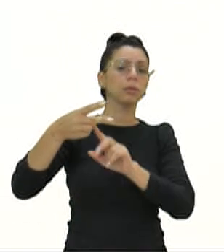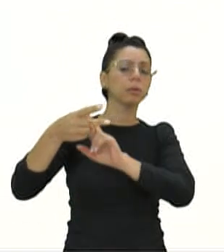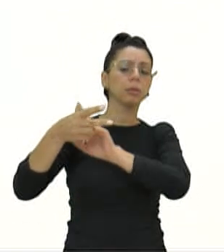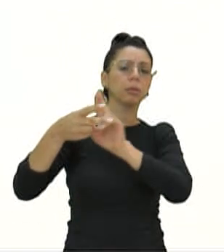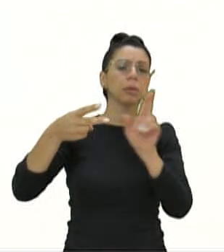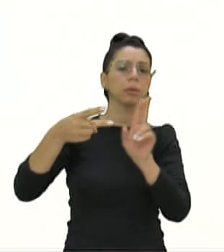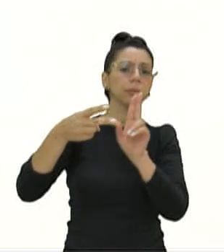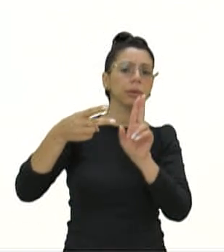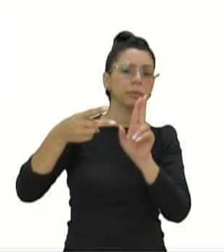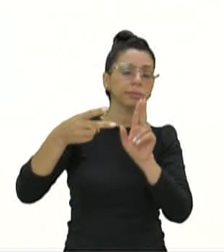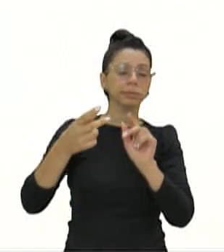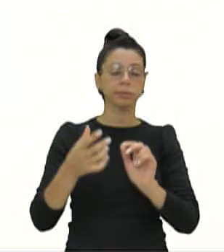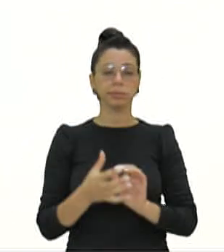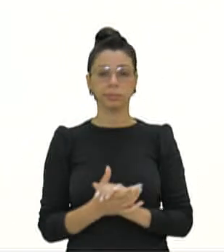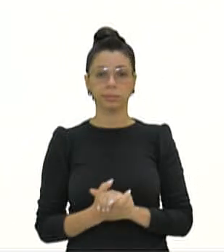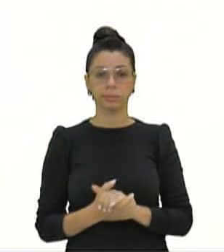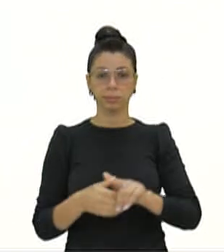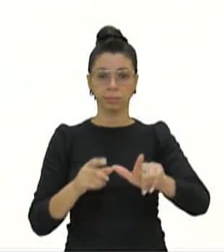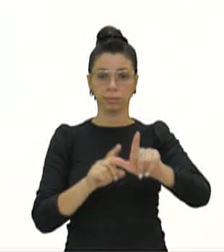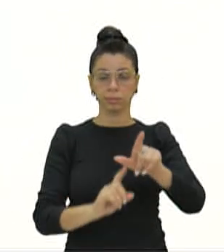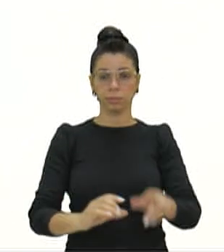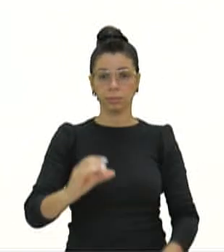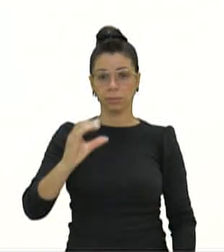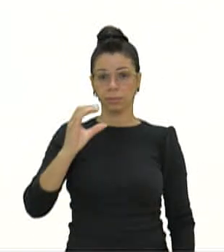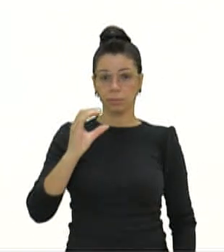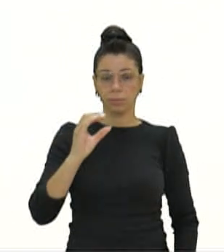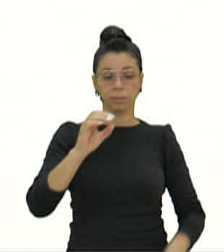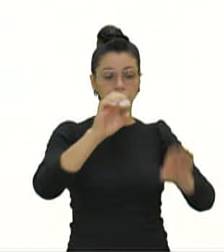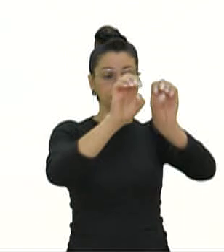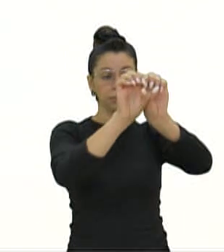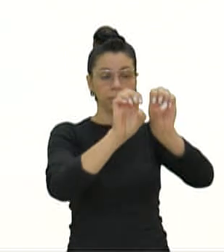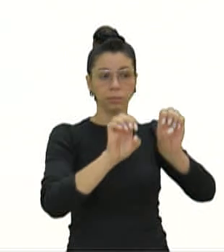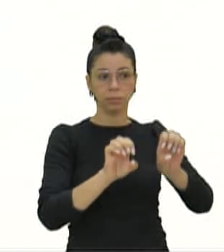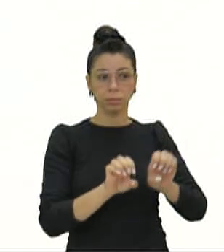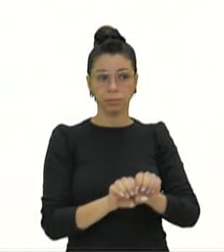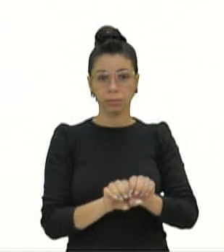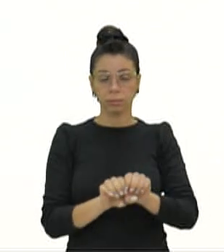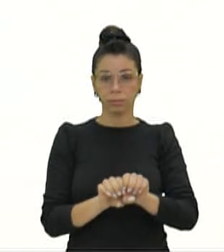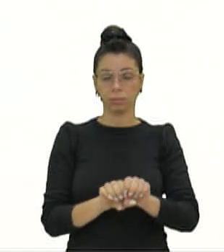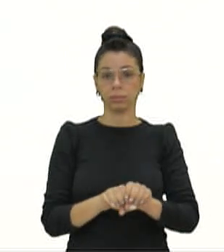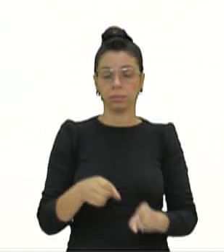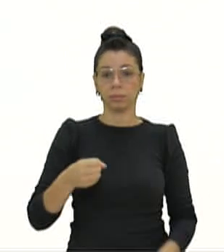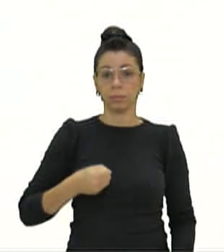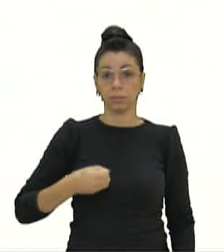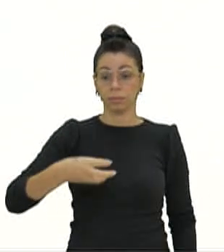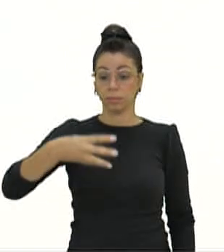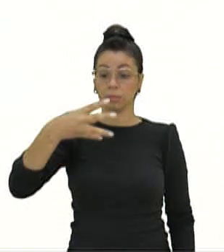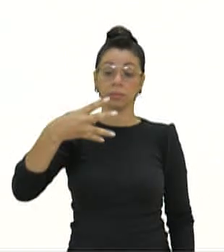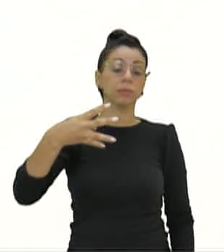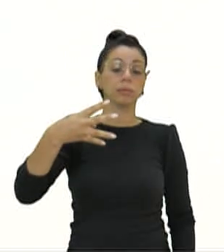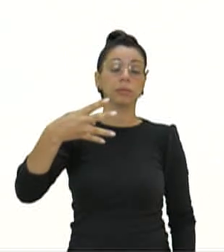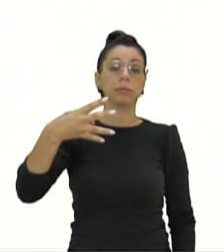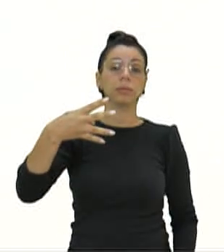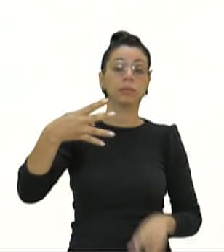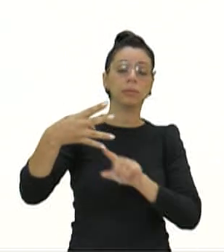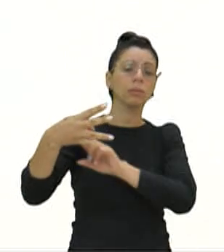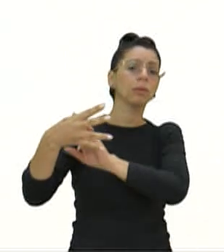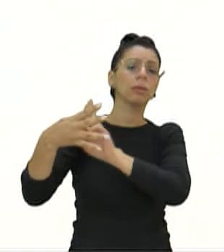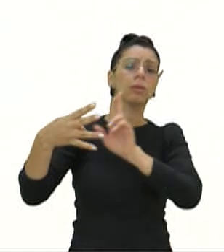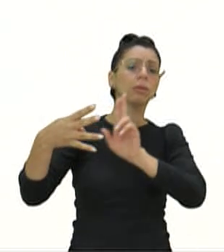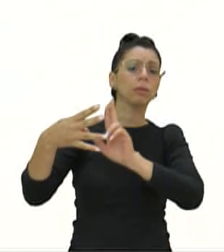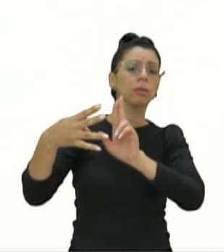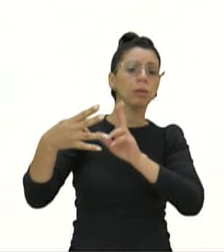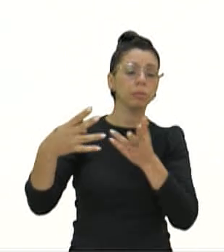chama? E na letra C, a estrutura indicada aqui pelo número 4. Como que ela é